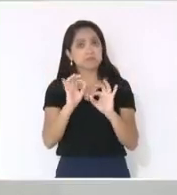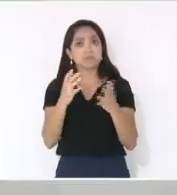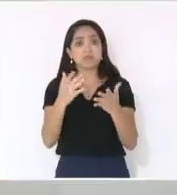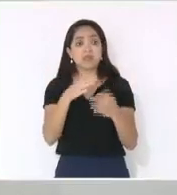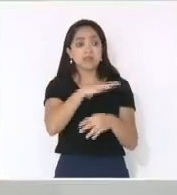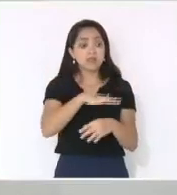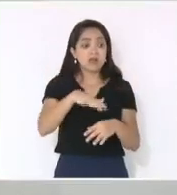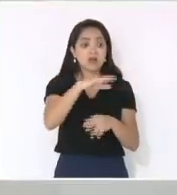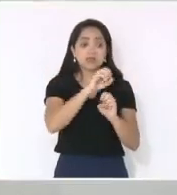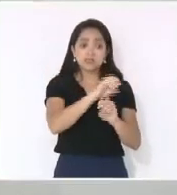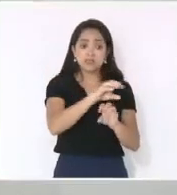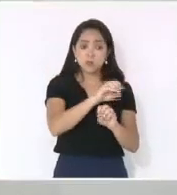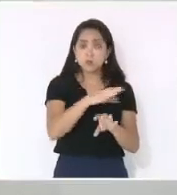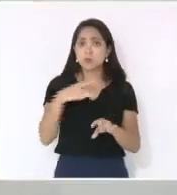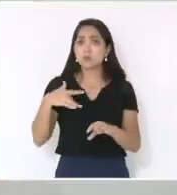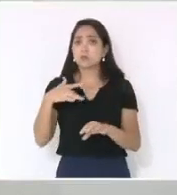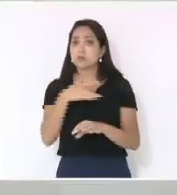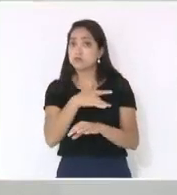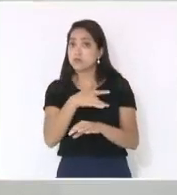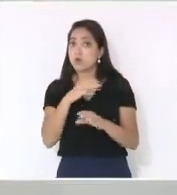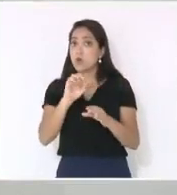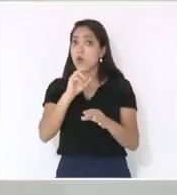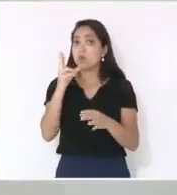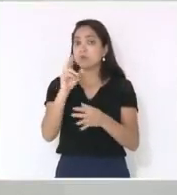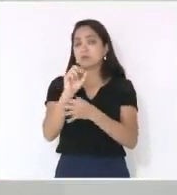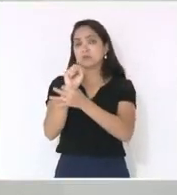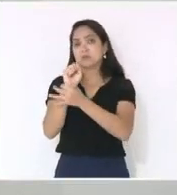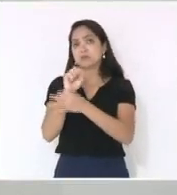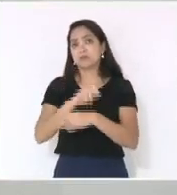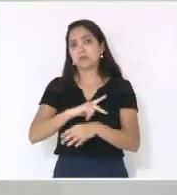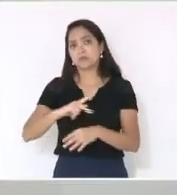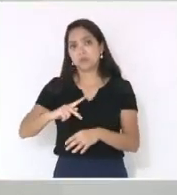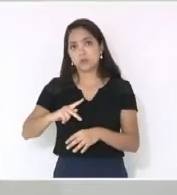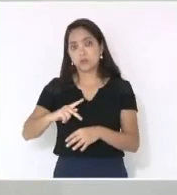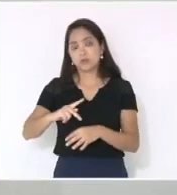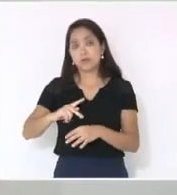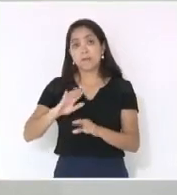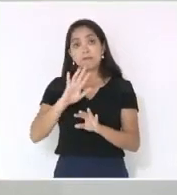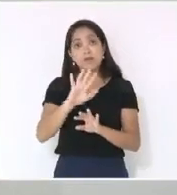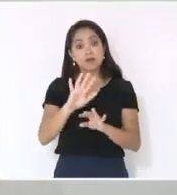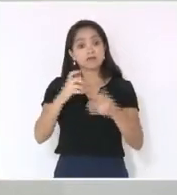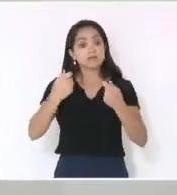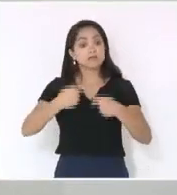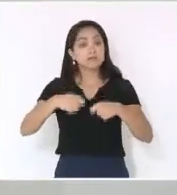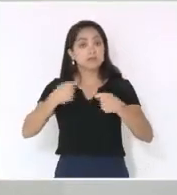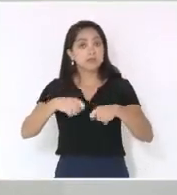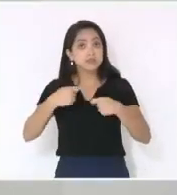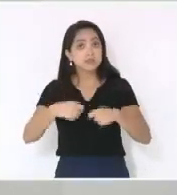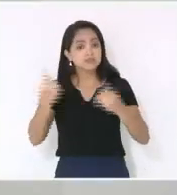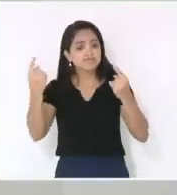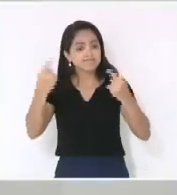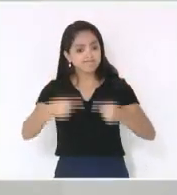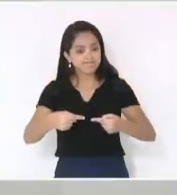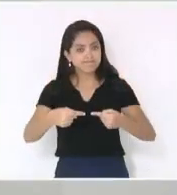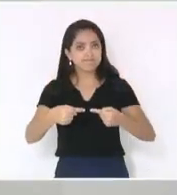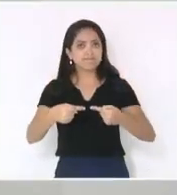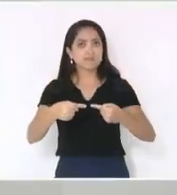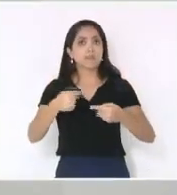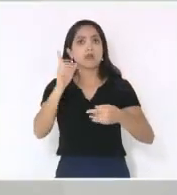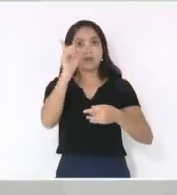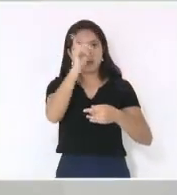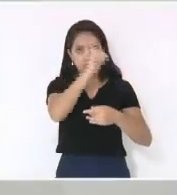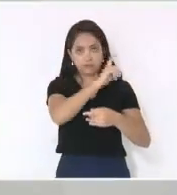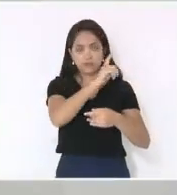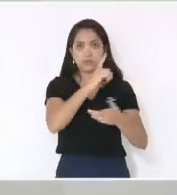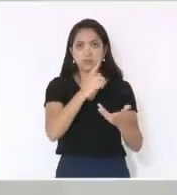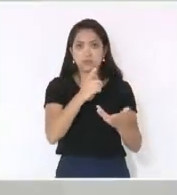saúde, seja na educação e seja na segurança pública. Nós precisamos enfrentar os grandes desafios. E